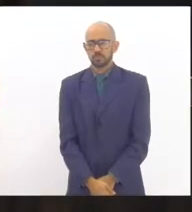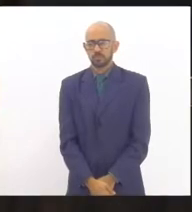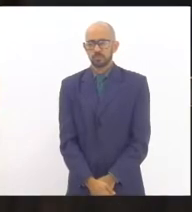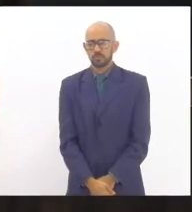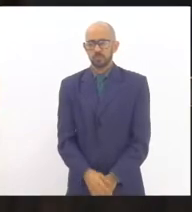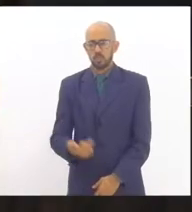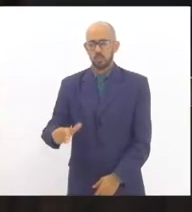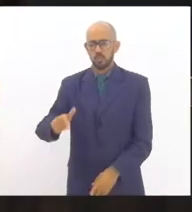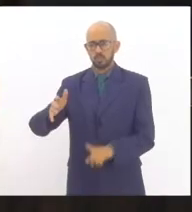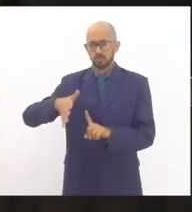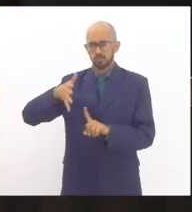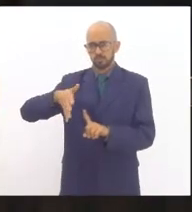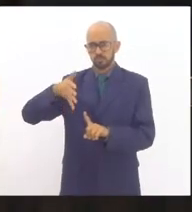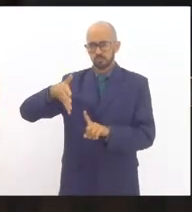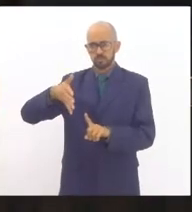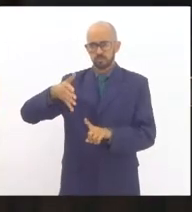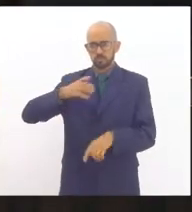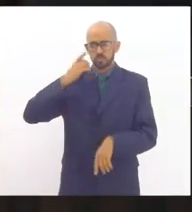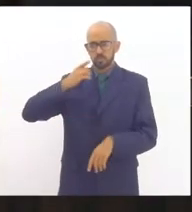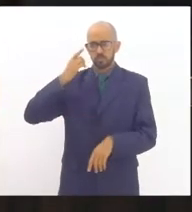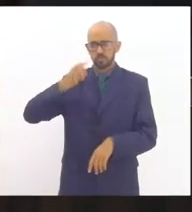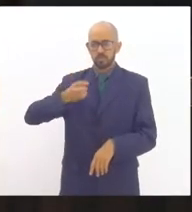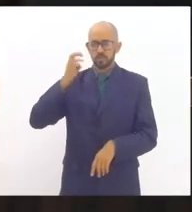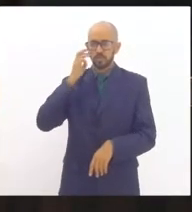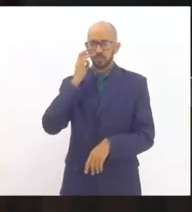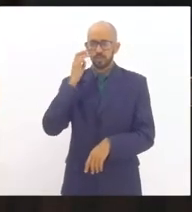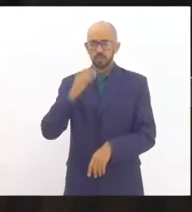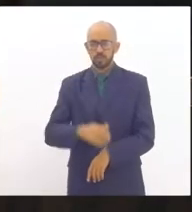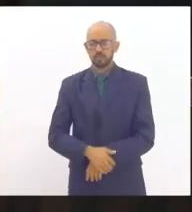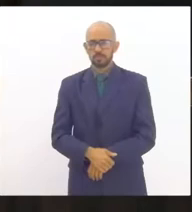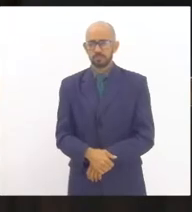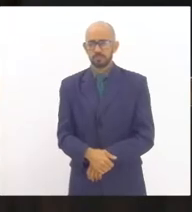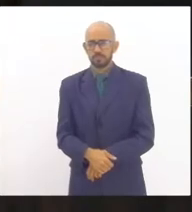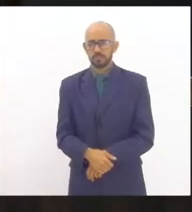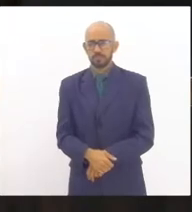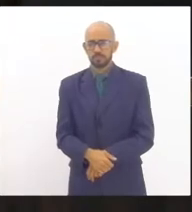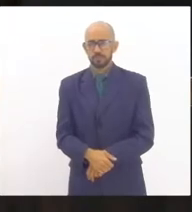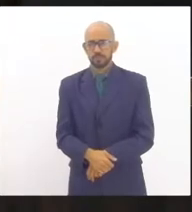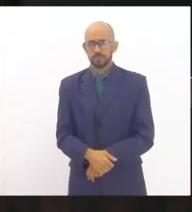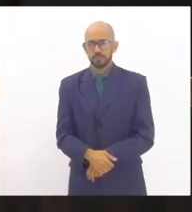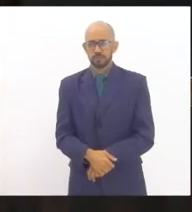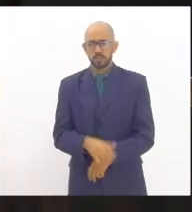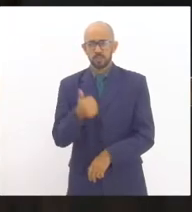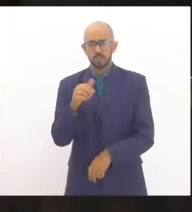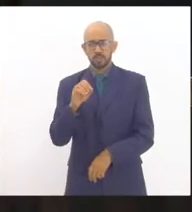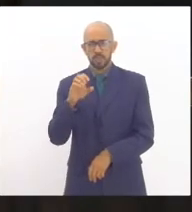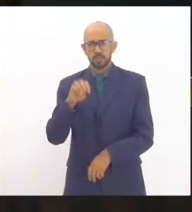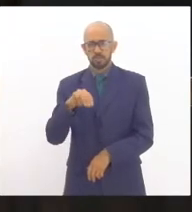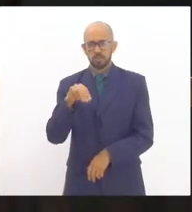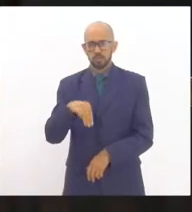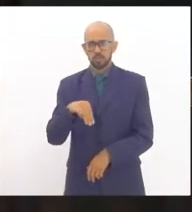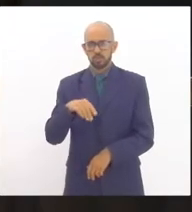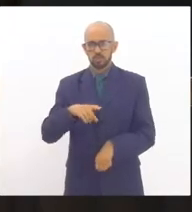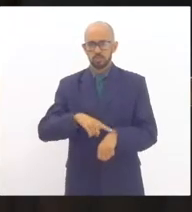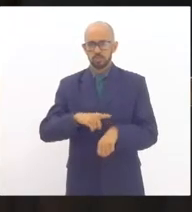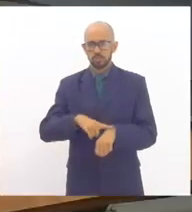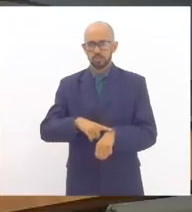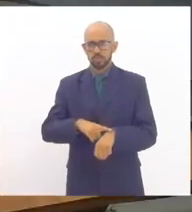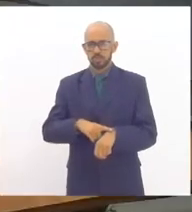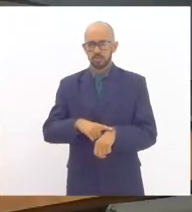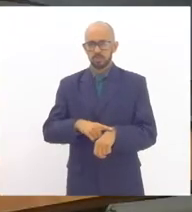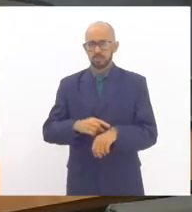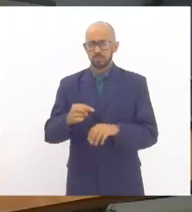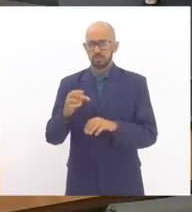o próximo orador escrito o nome Deputado waldeck Carneiro transferência dispõe de dez minutos do tempo regimental